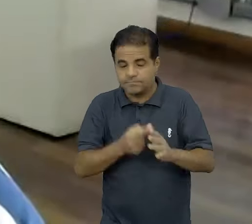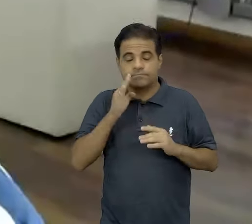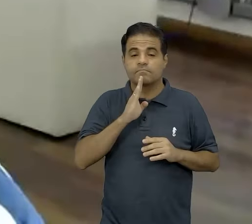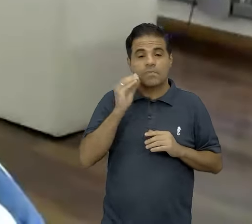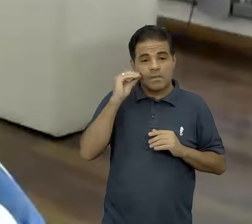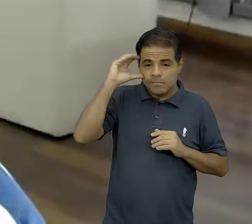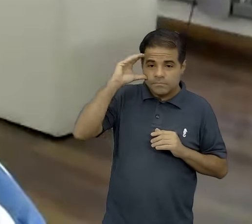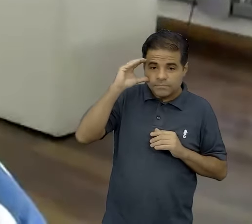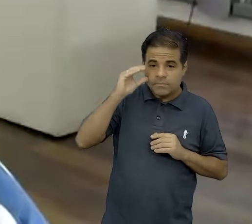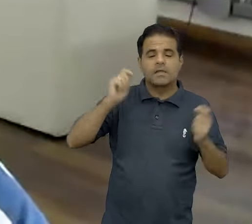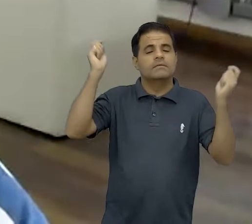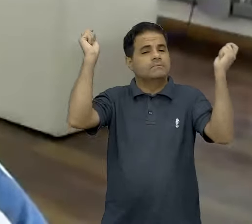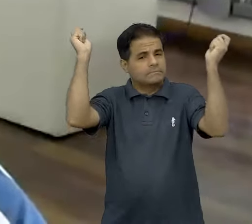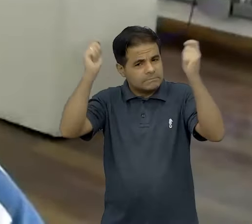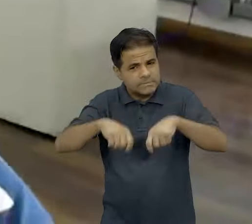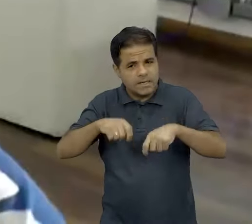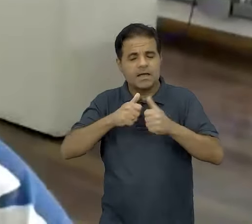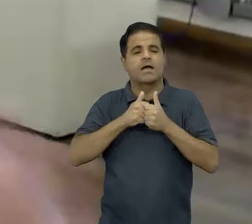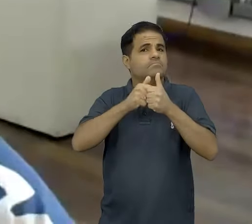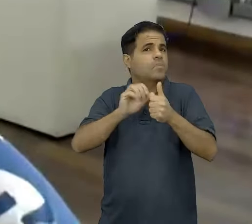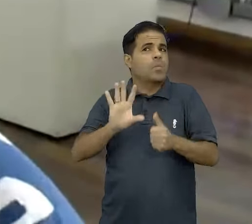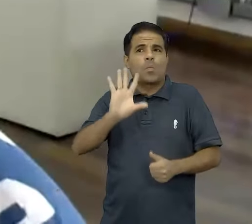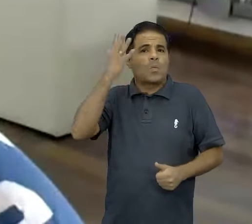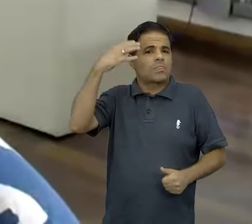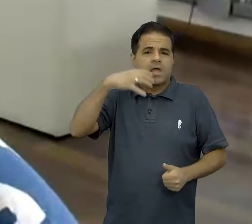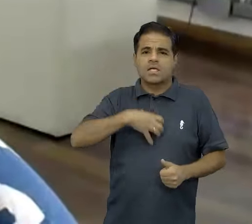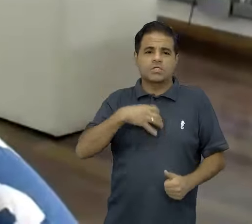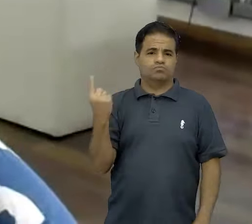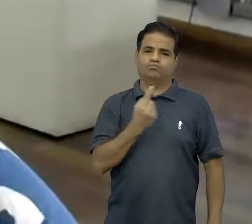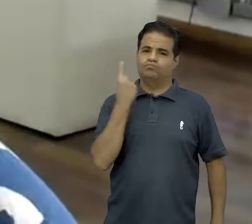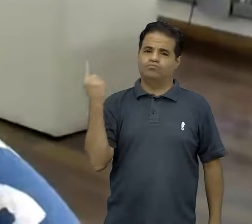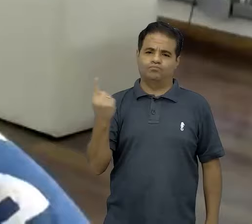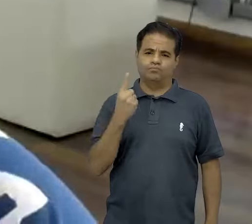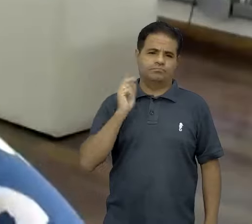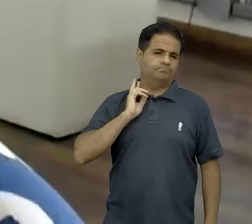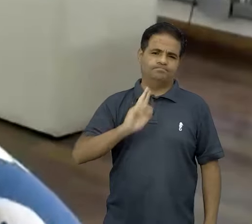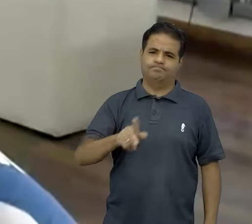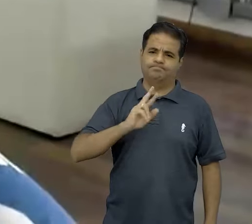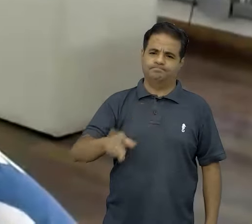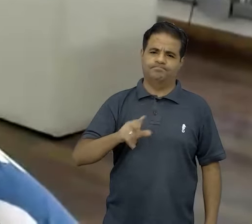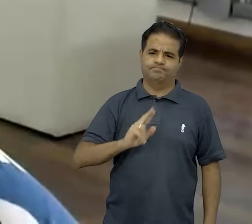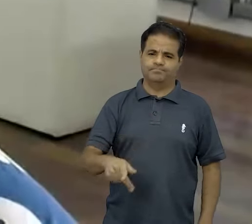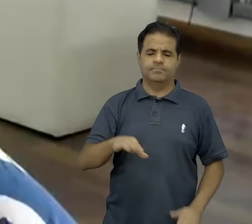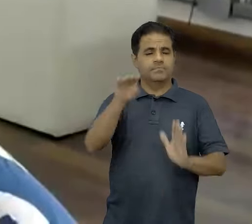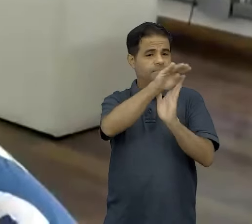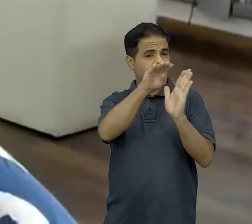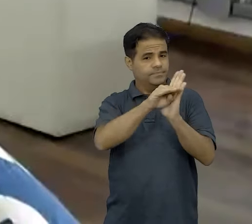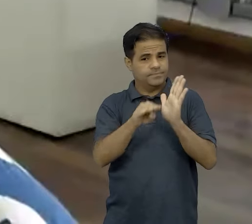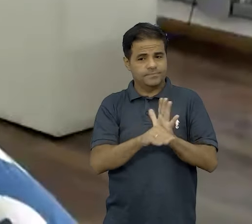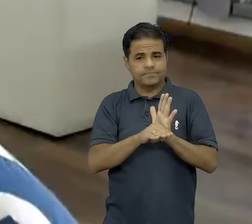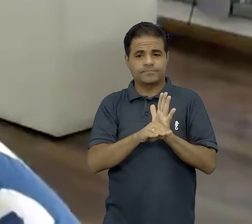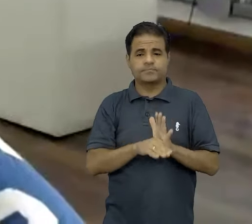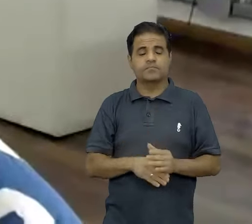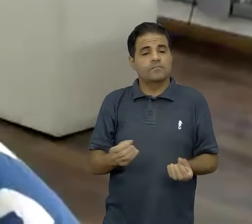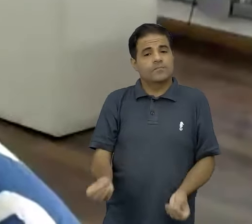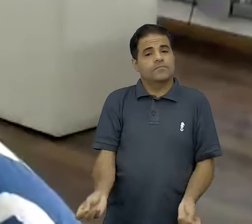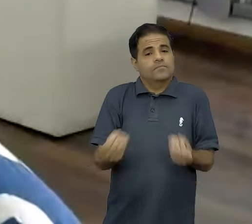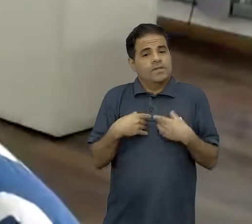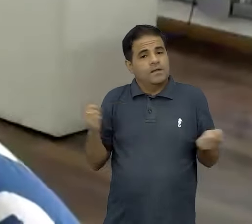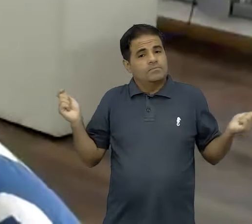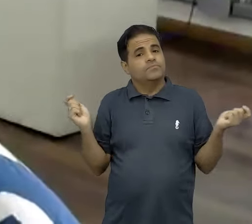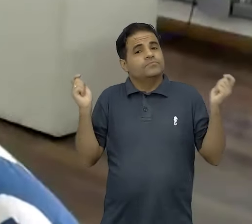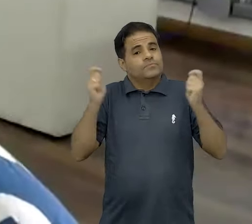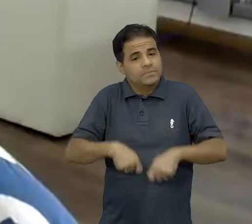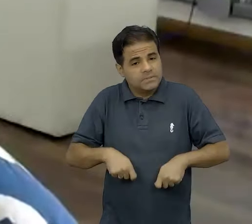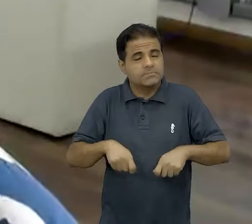conhecimentos matemáticos, eles não acontecem de forma isolada, né? Esses princípios, eles nos